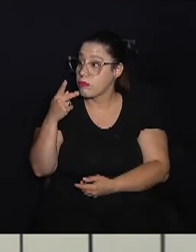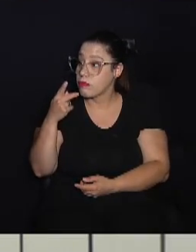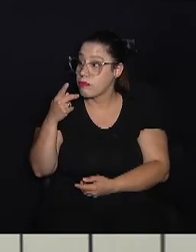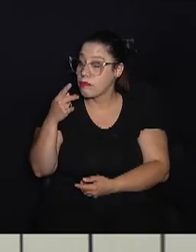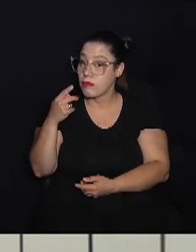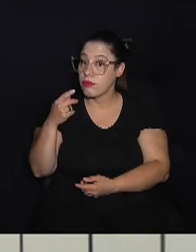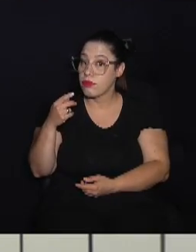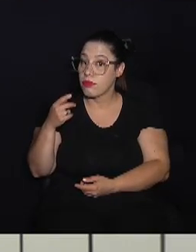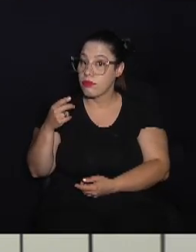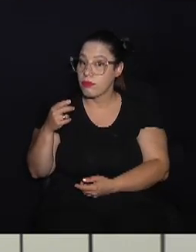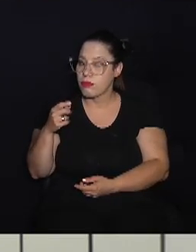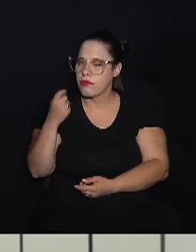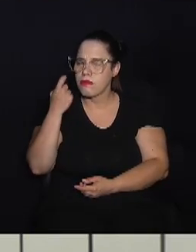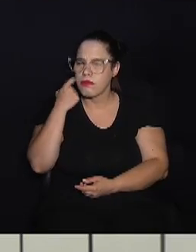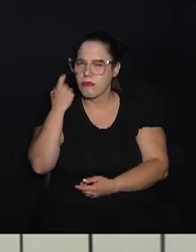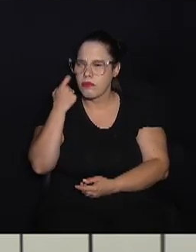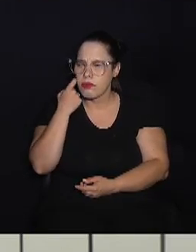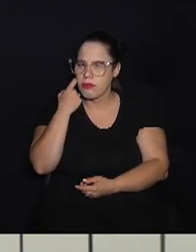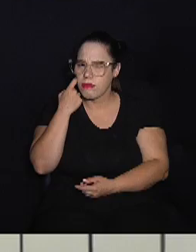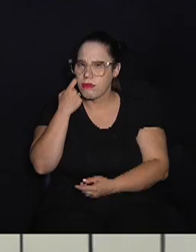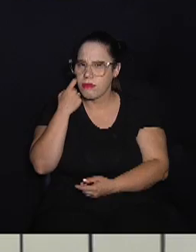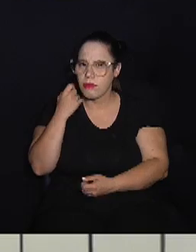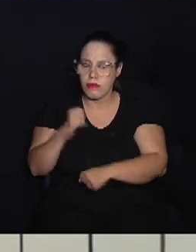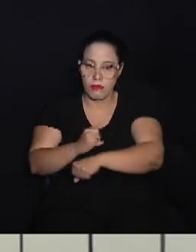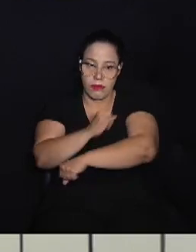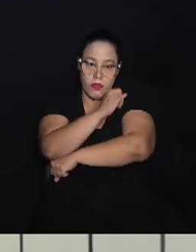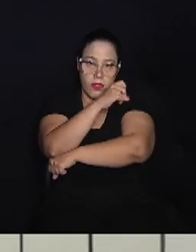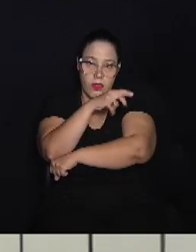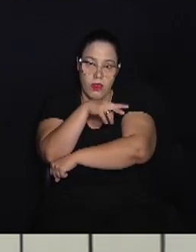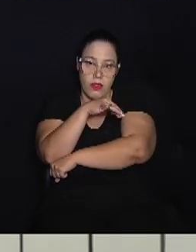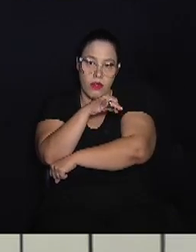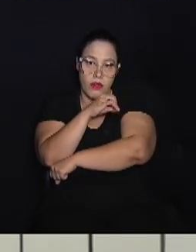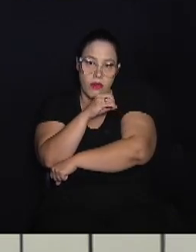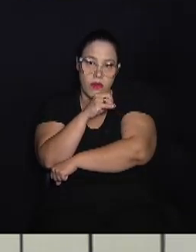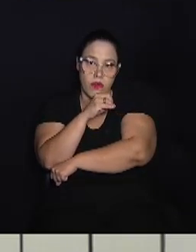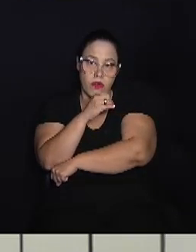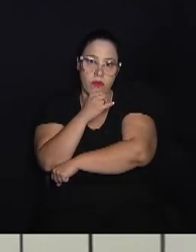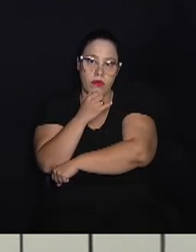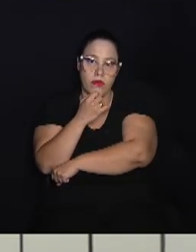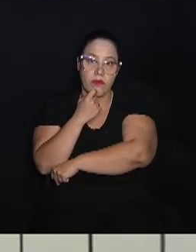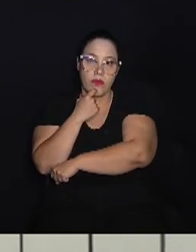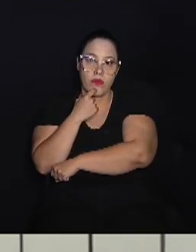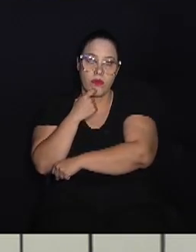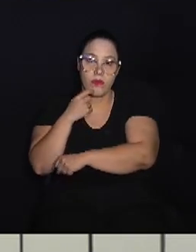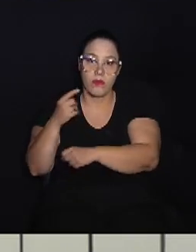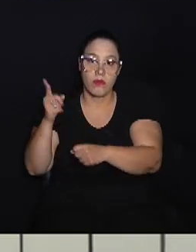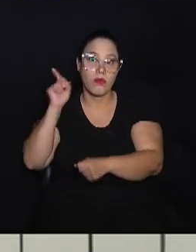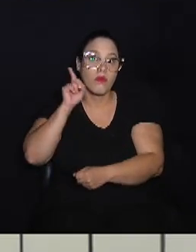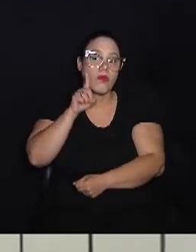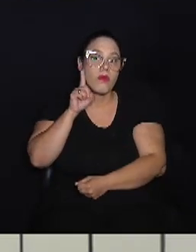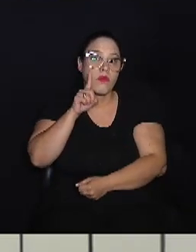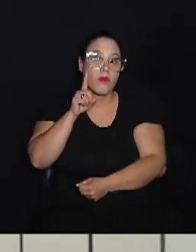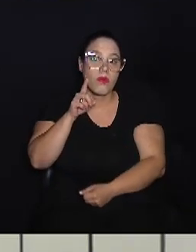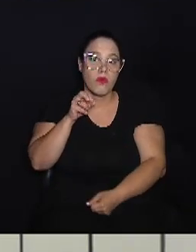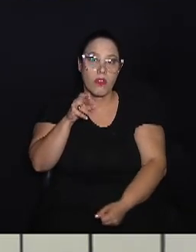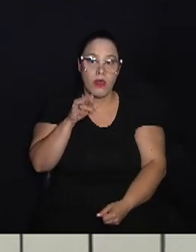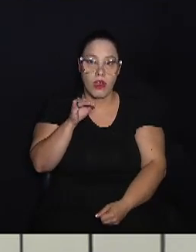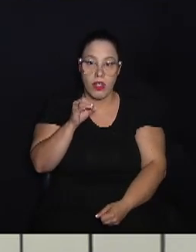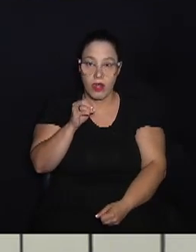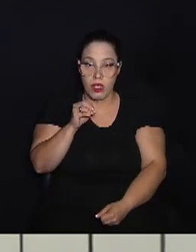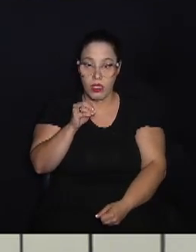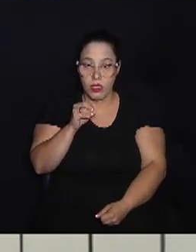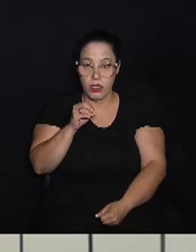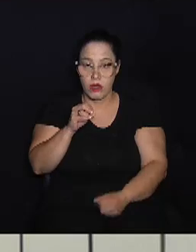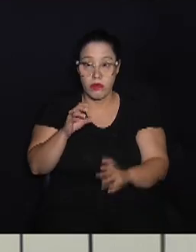desembarcou na manhã desta sexta-feira no aeroporto de Viracopos, em Campinas, vindo dos Estados Unidos, o radar